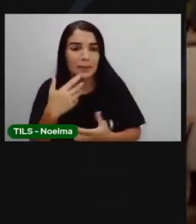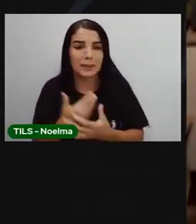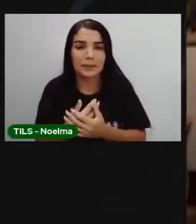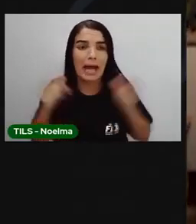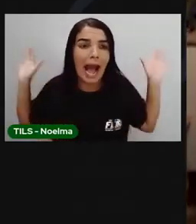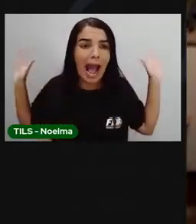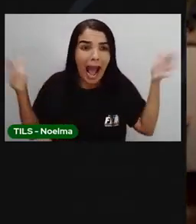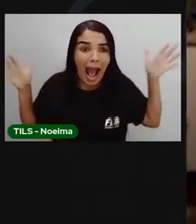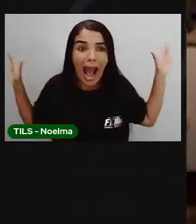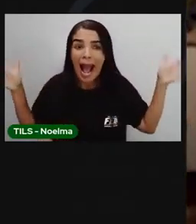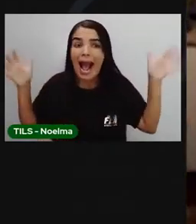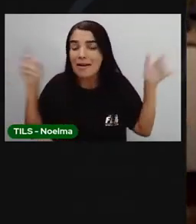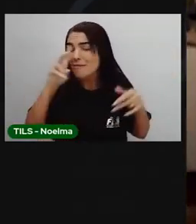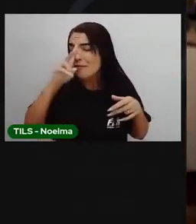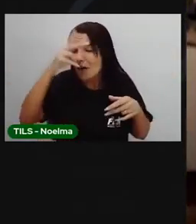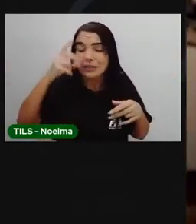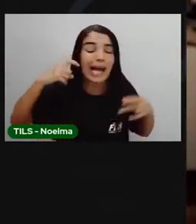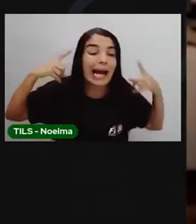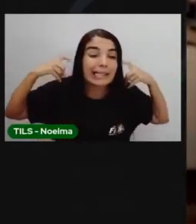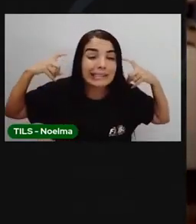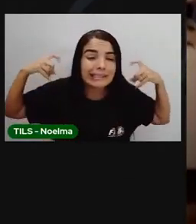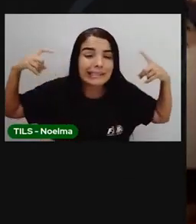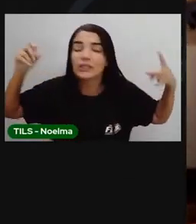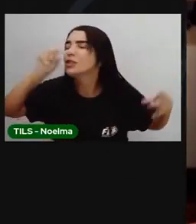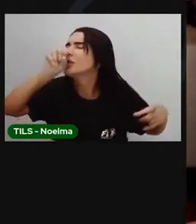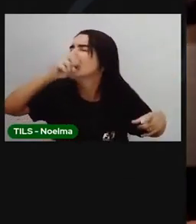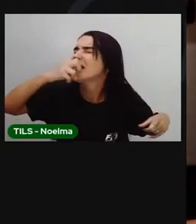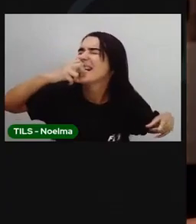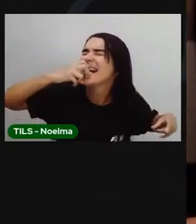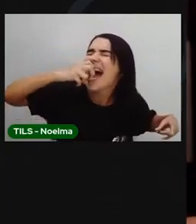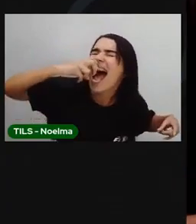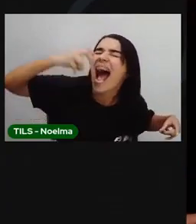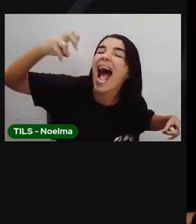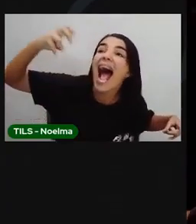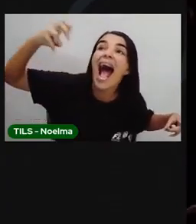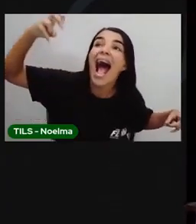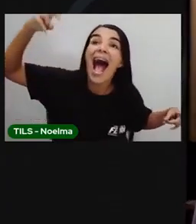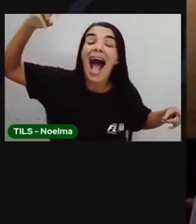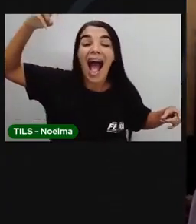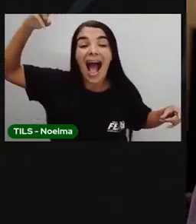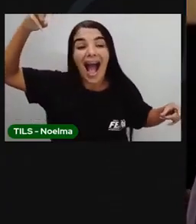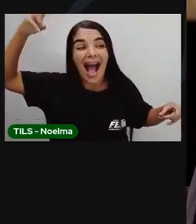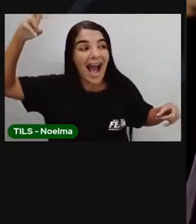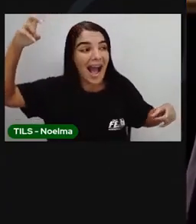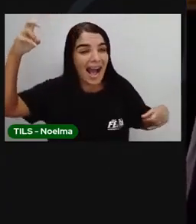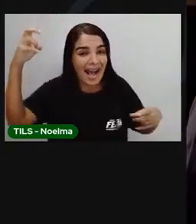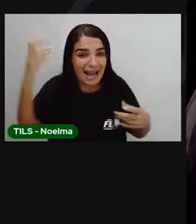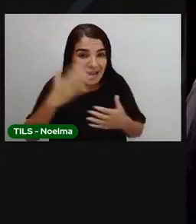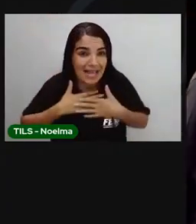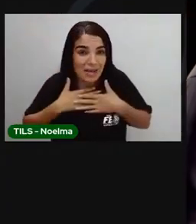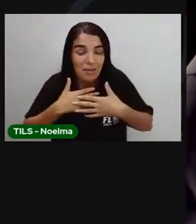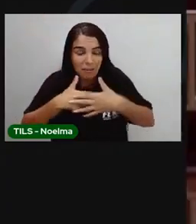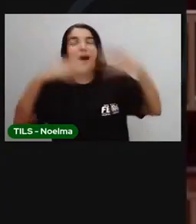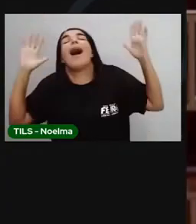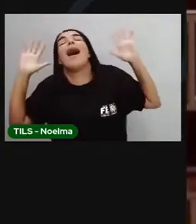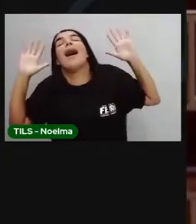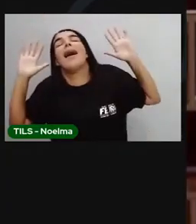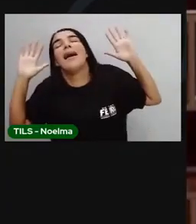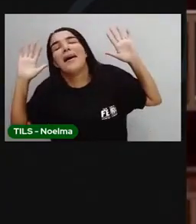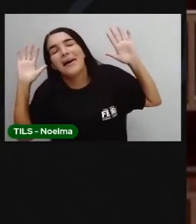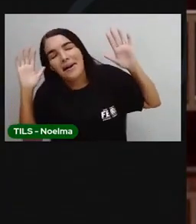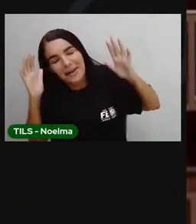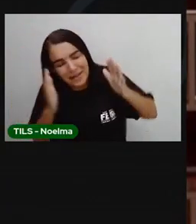barulhentamente, abriu o bico e soltou um coricocó tamanho que quase caí de costas.